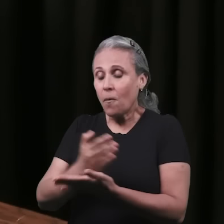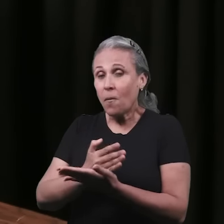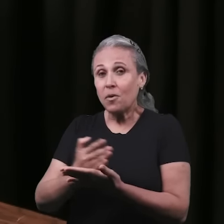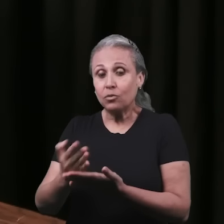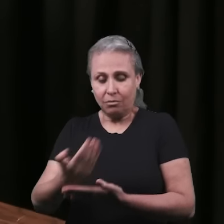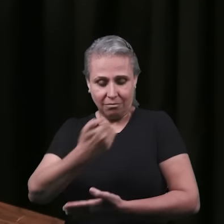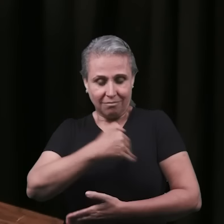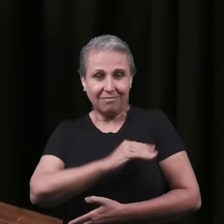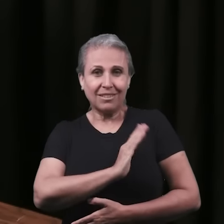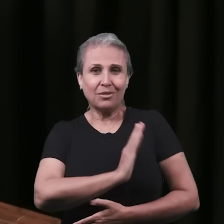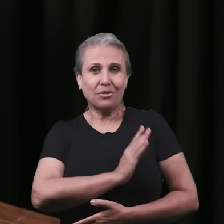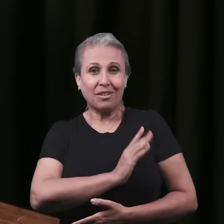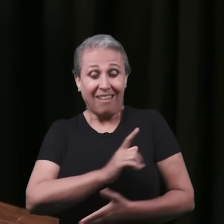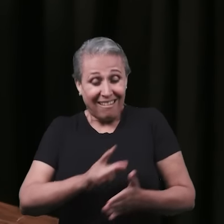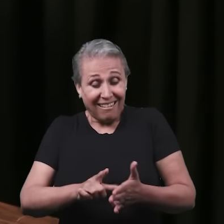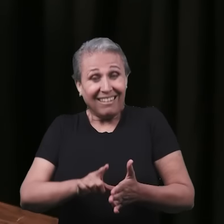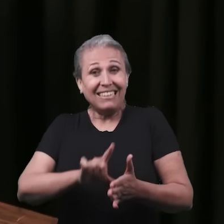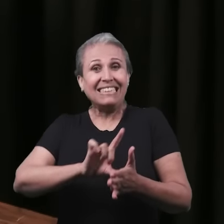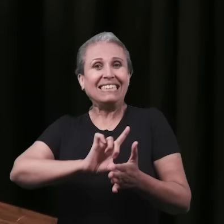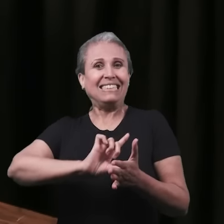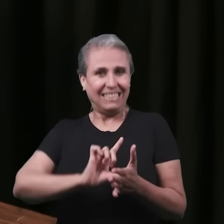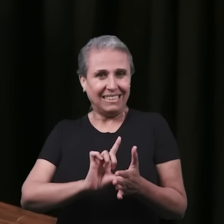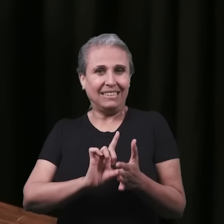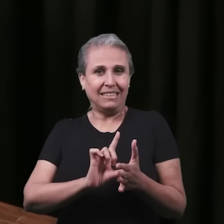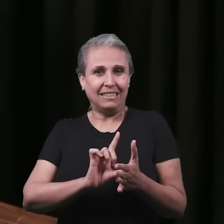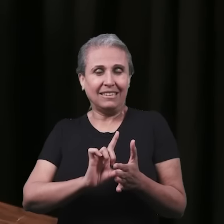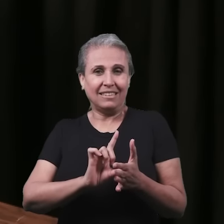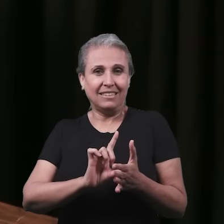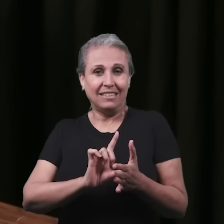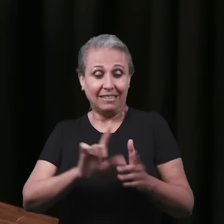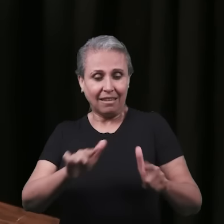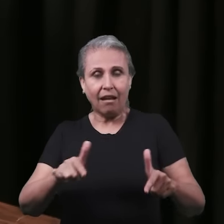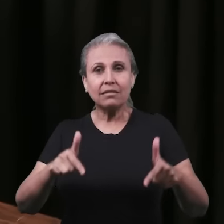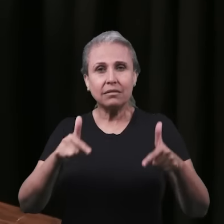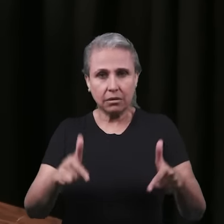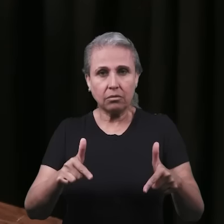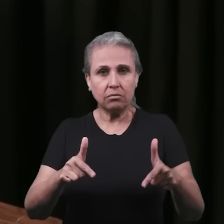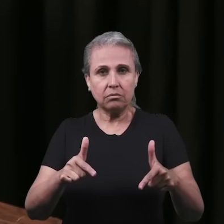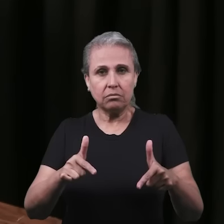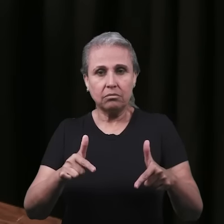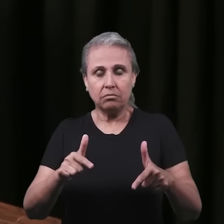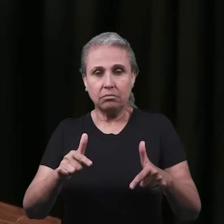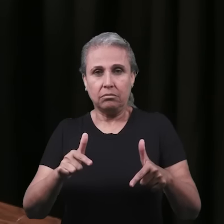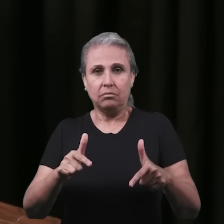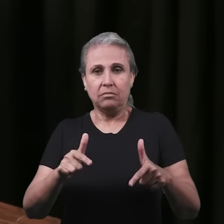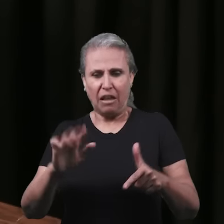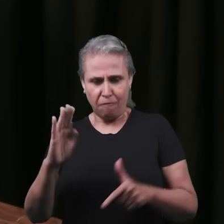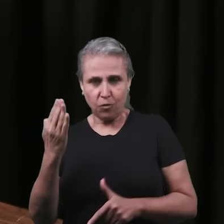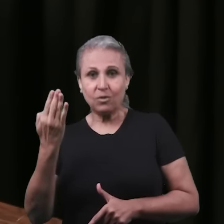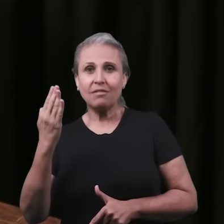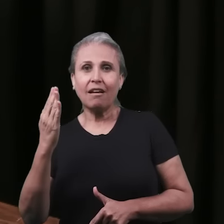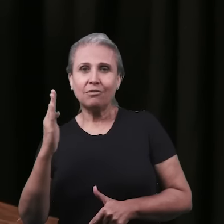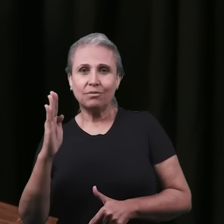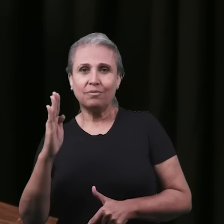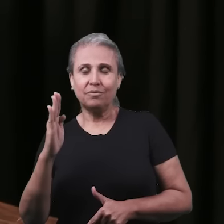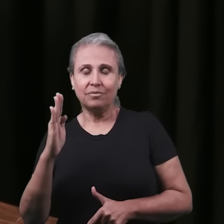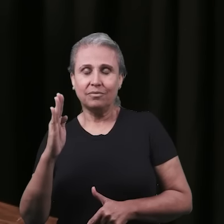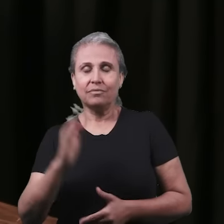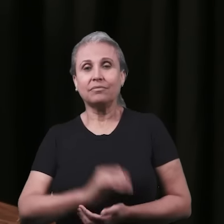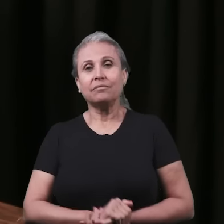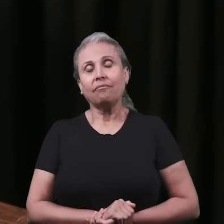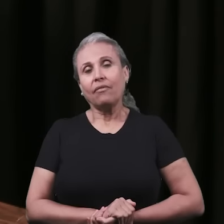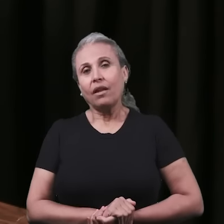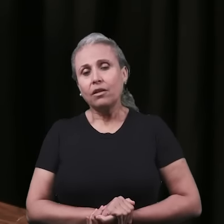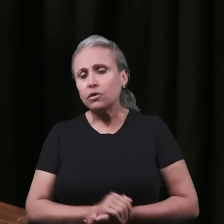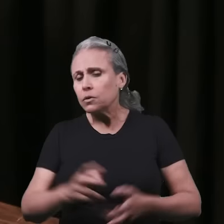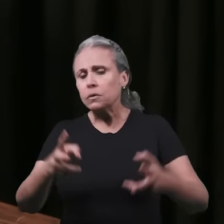no coração dele, antes de se manifestar de fato nas suas atitudes, processo, nas suas ações. Né? Então,